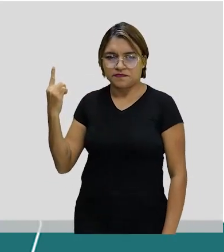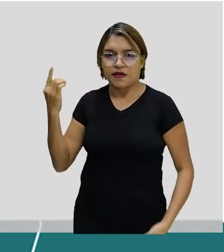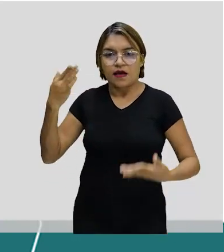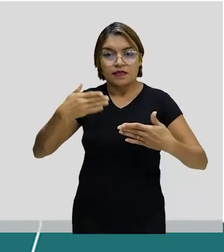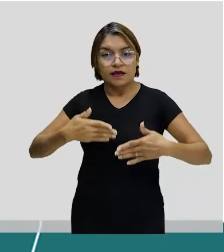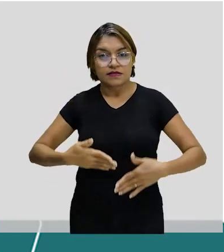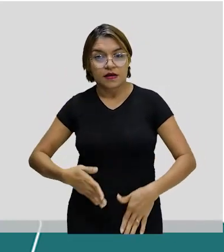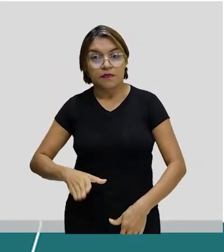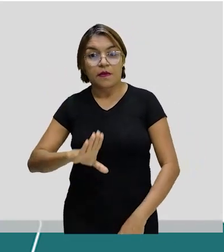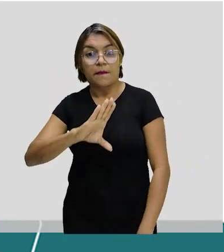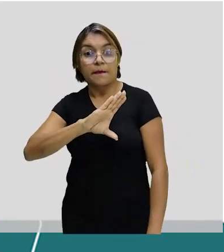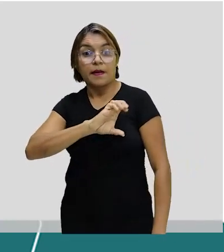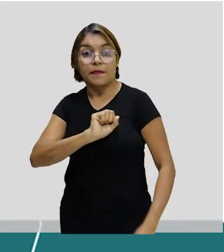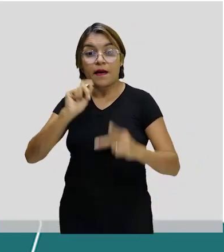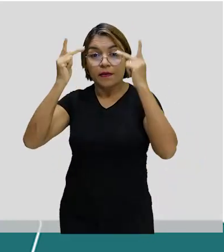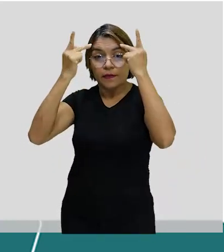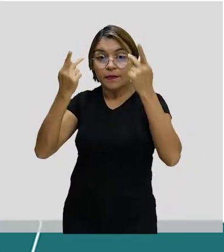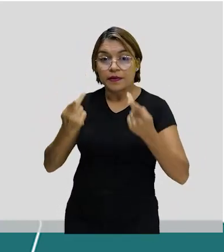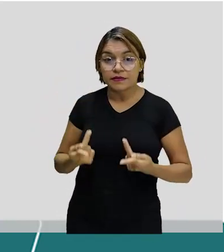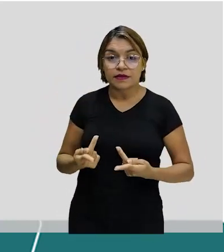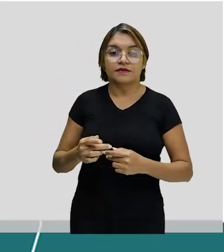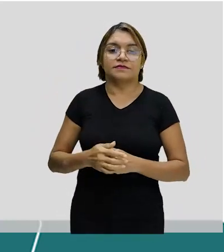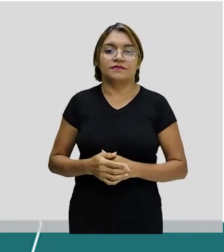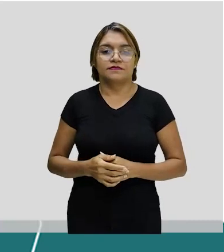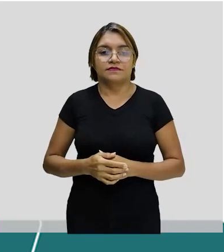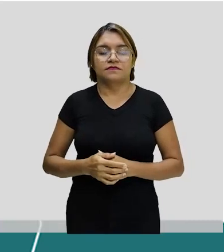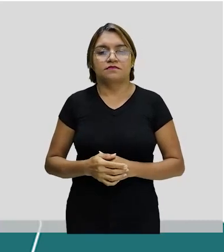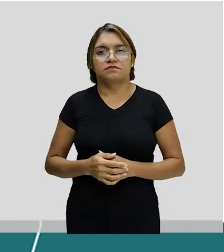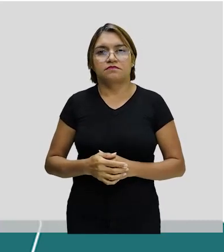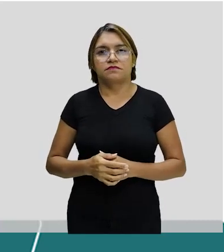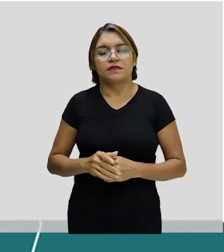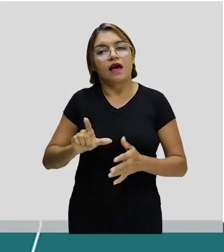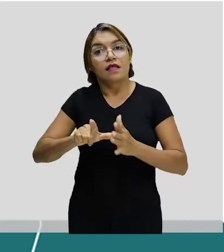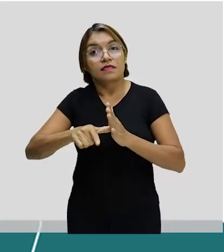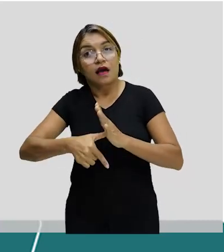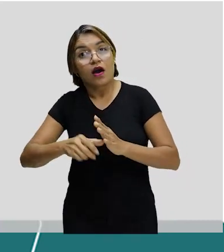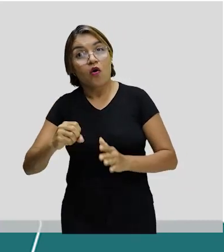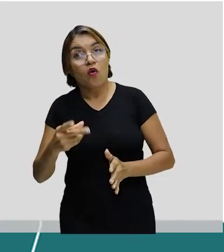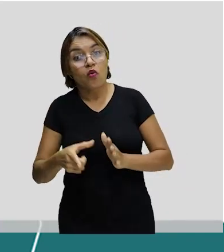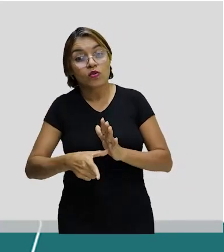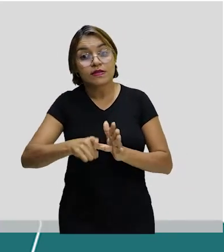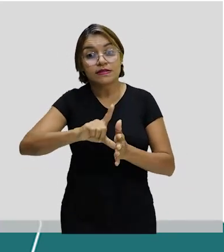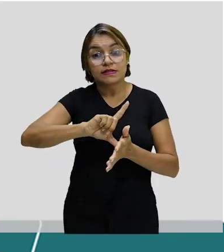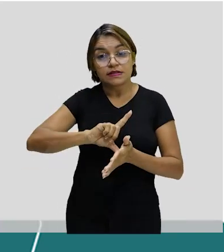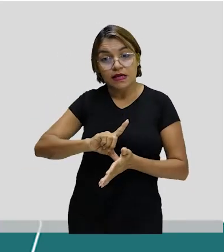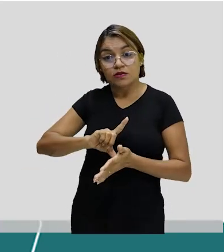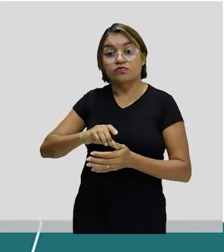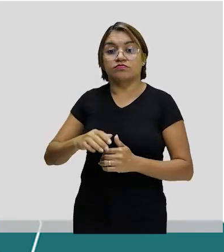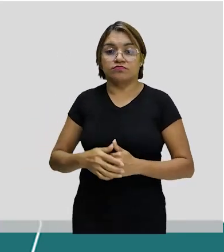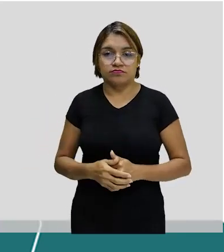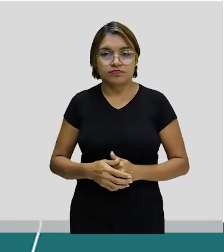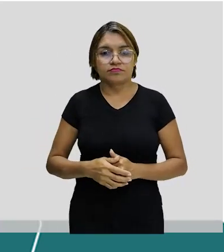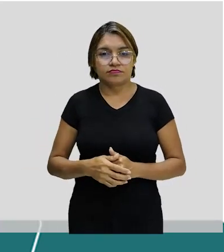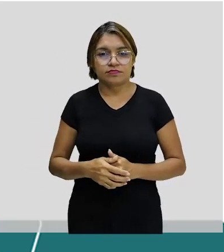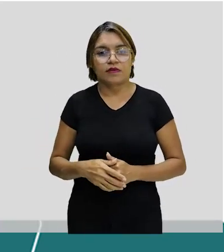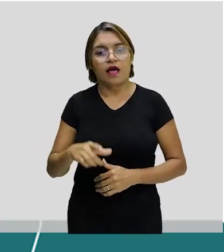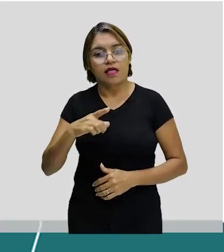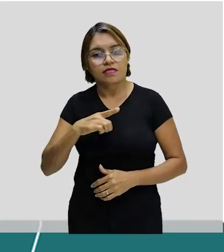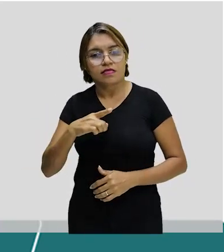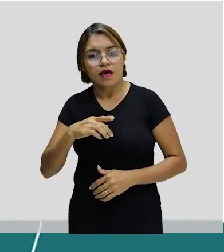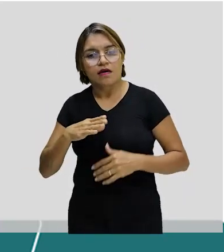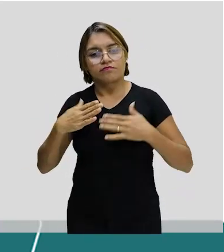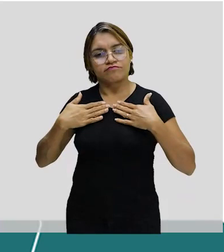para amar a humanidade. Vai, tarde ou cedo, aos laços da ternura. Tu és doce e atrativo,